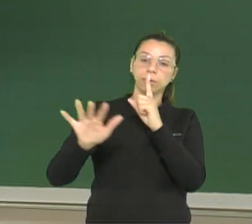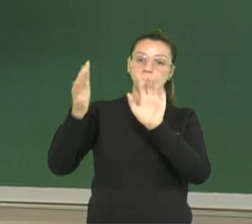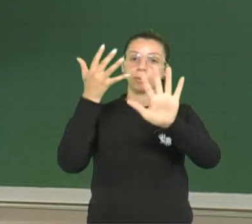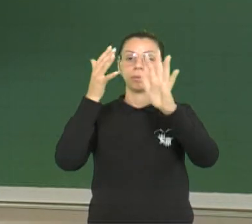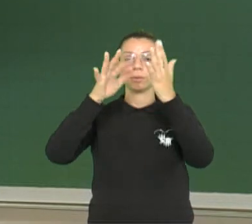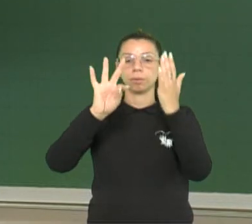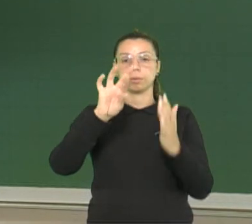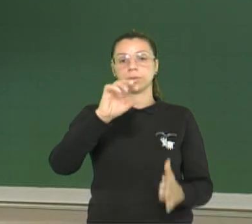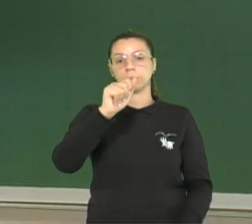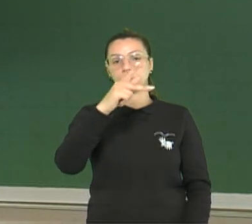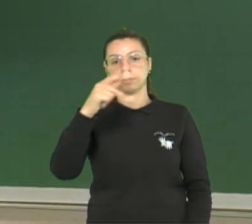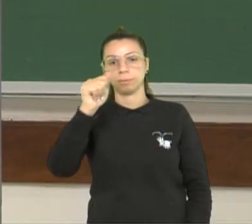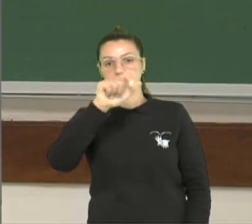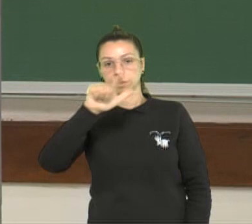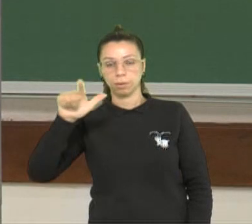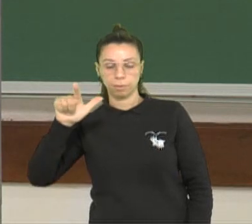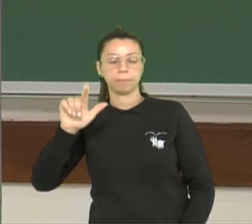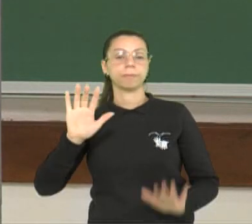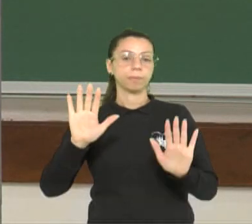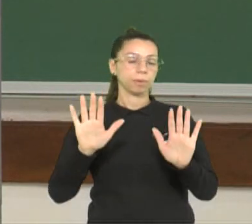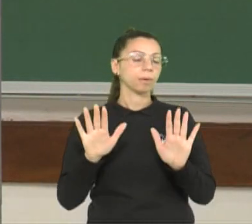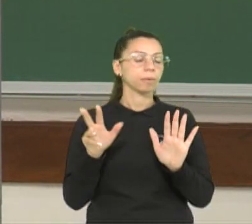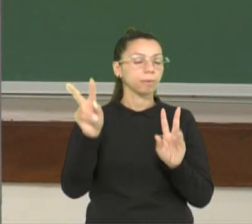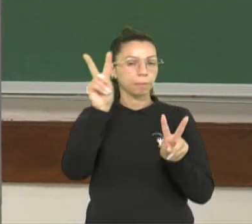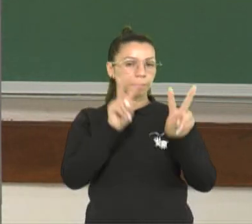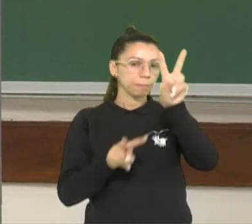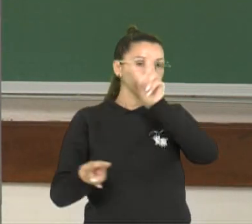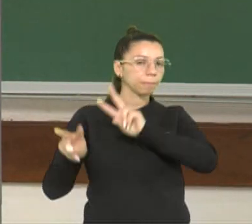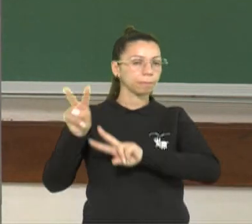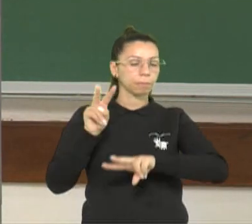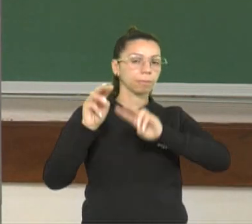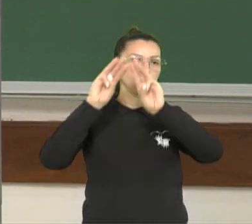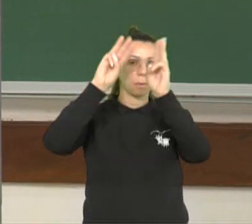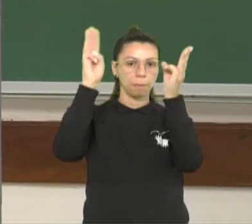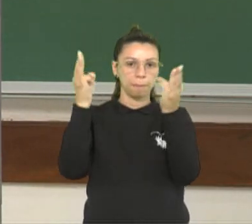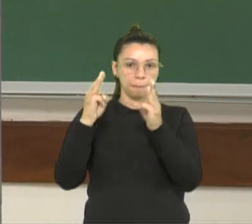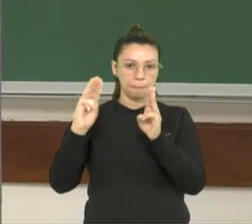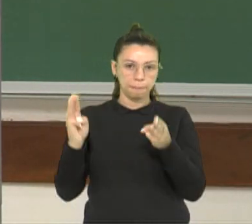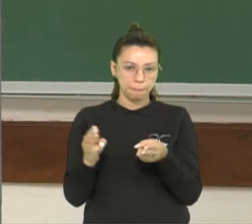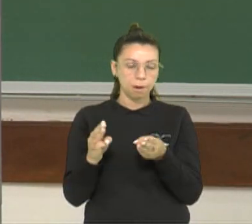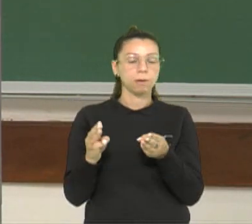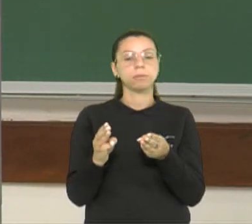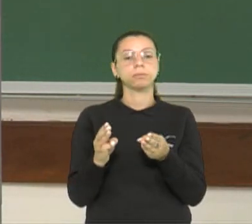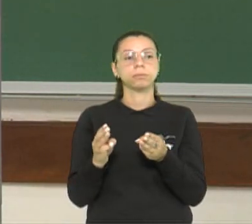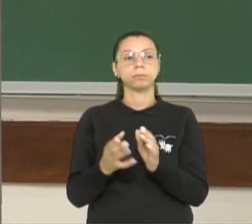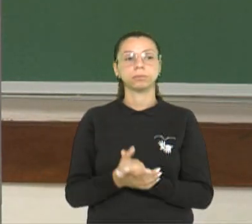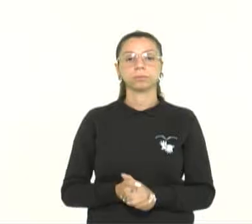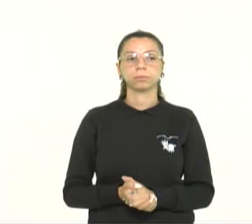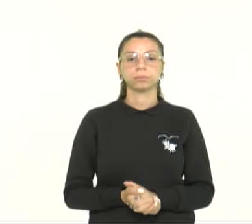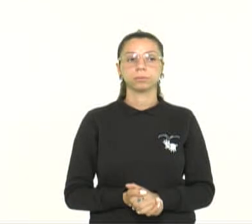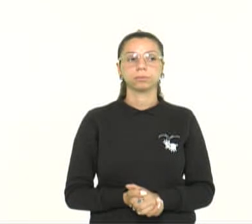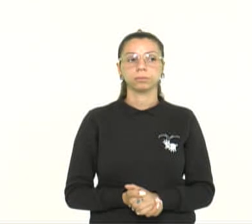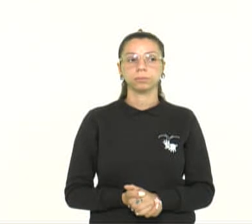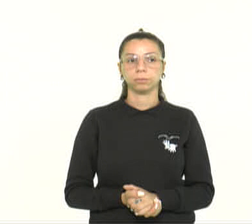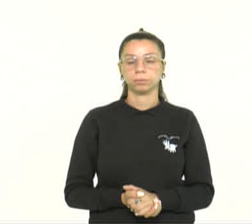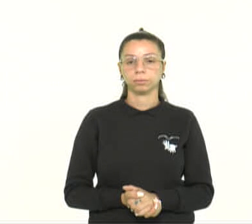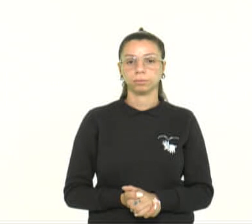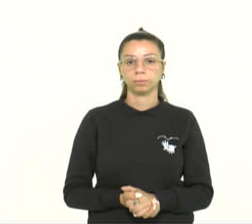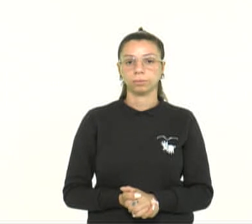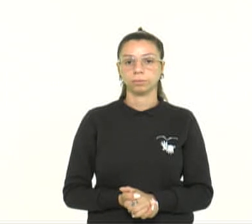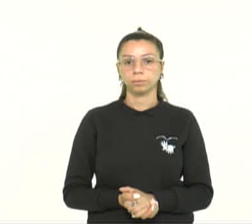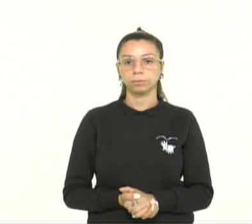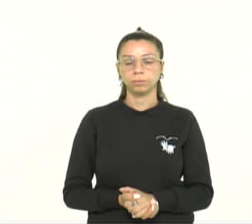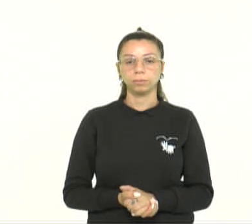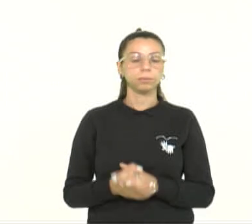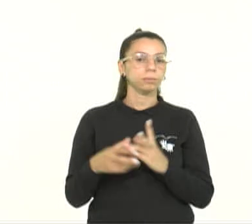clima tropical. E se você olhar para o mapa que vai aparecer na sua tela com bastante atenção, você vai perceber,